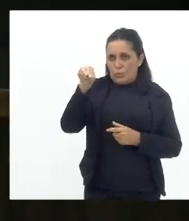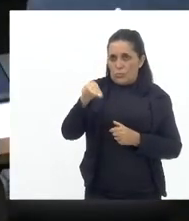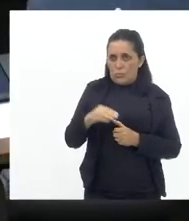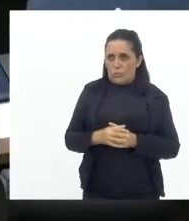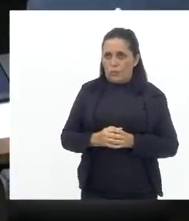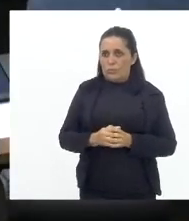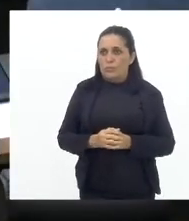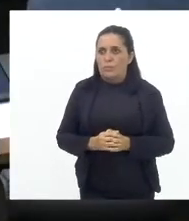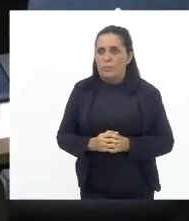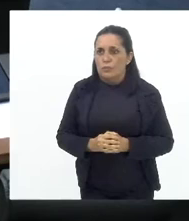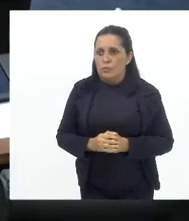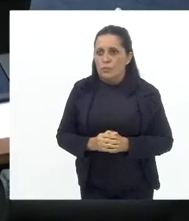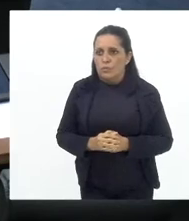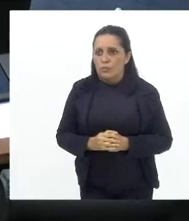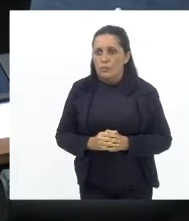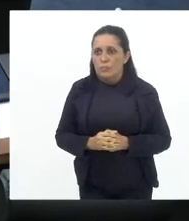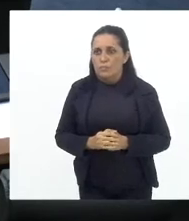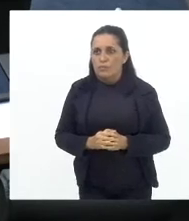regimental em